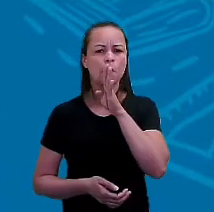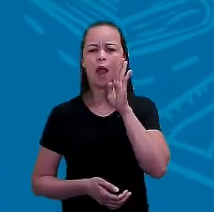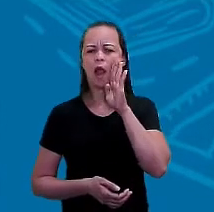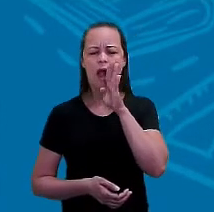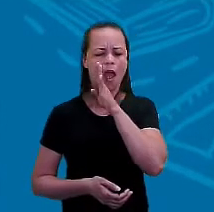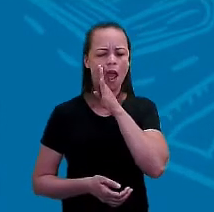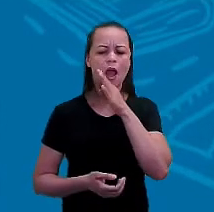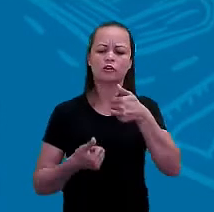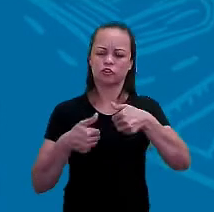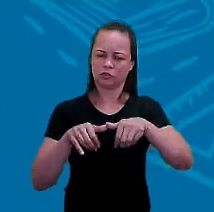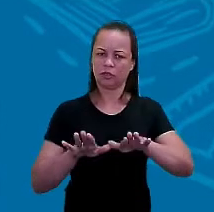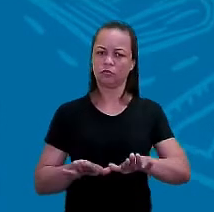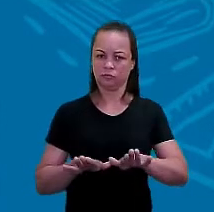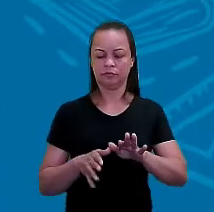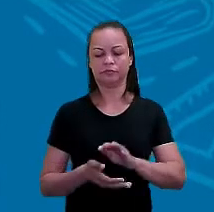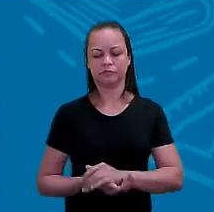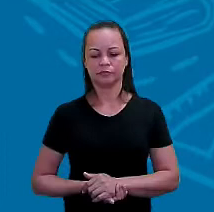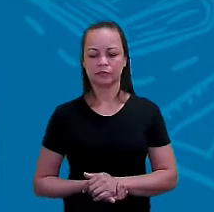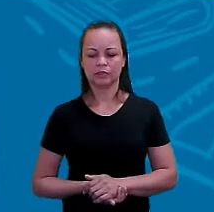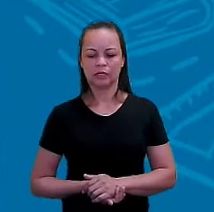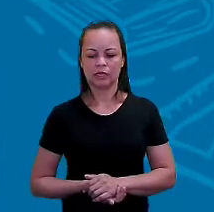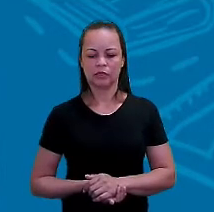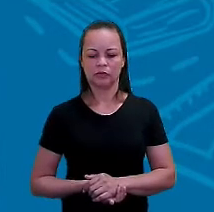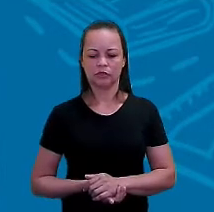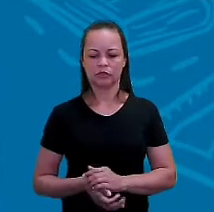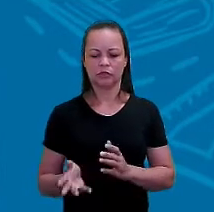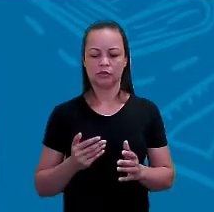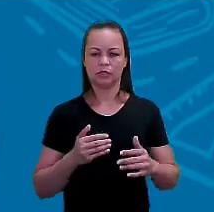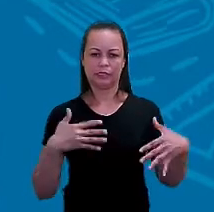wait at the pub. Estamos no bar.